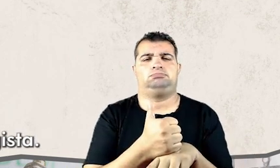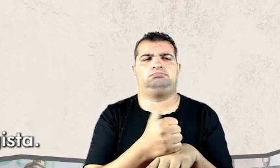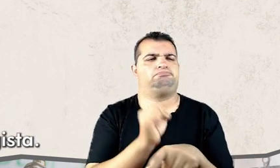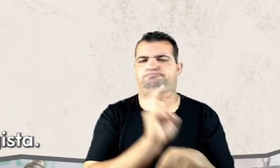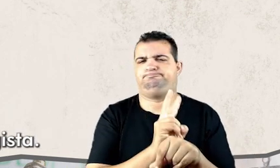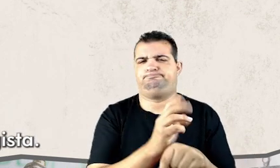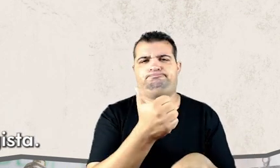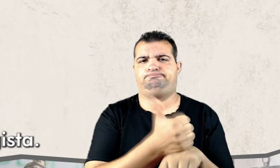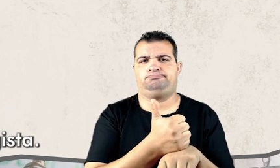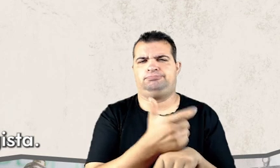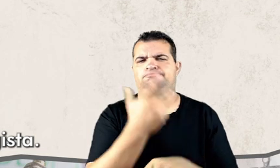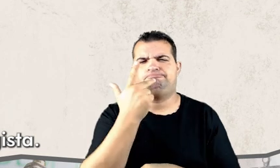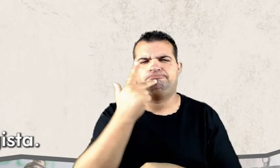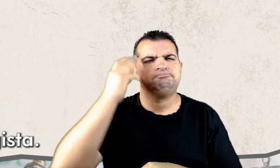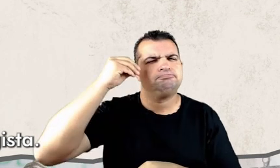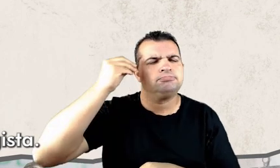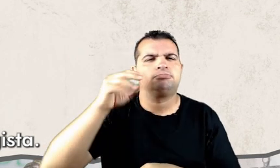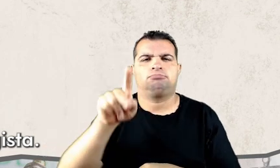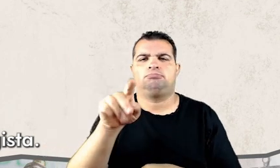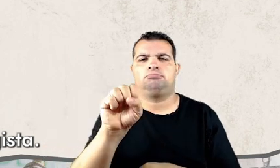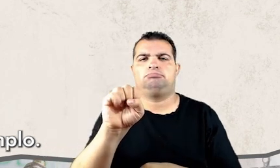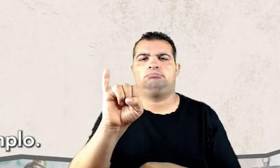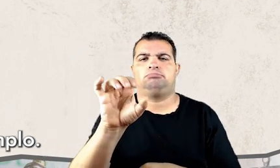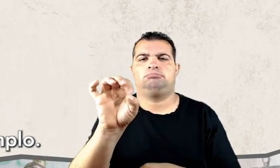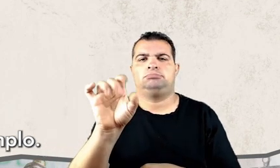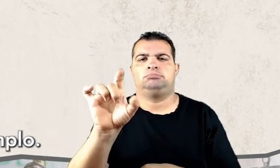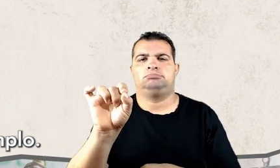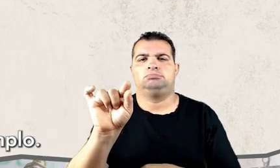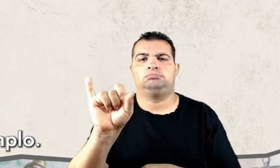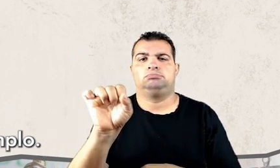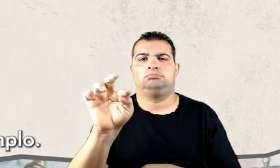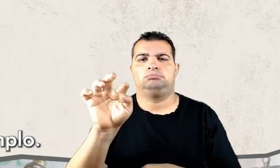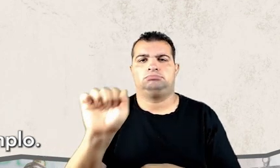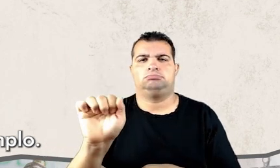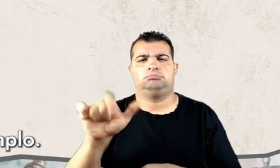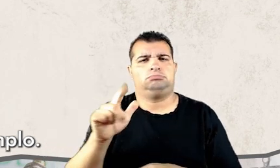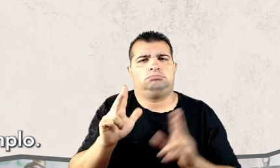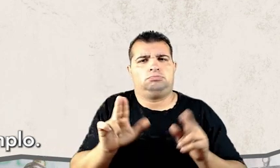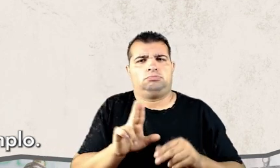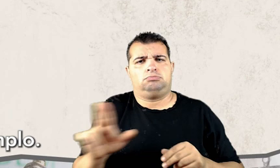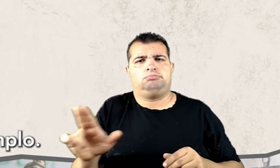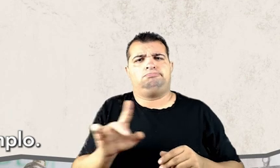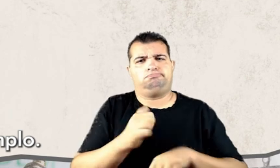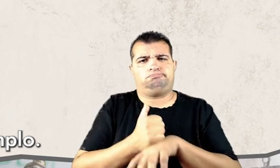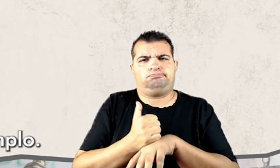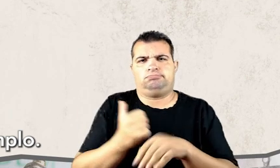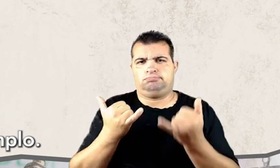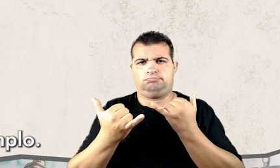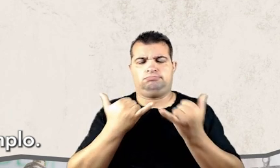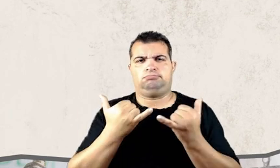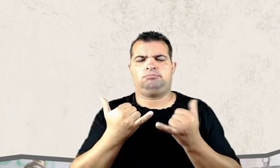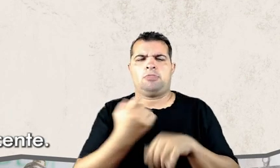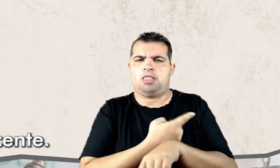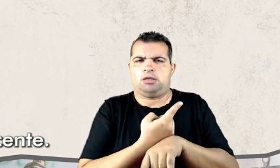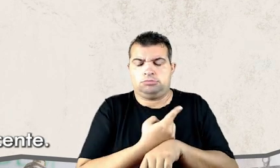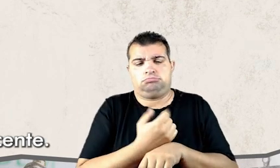profissional. Na época, eles davam o nome de psicologista, que é uma maneira de nomear profissões. Por